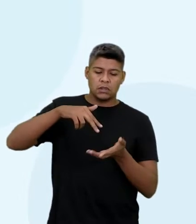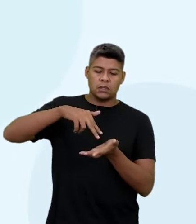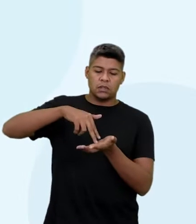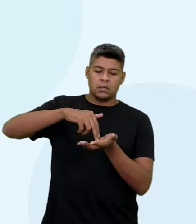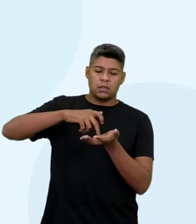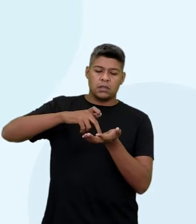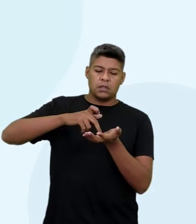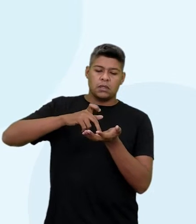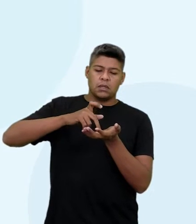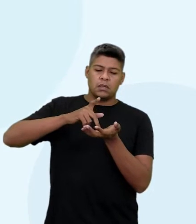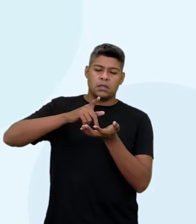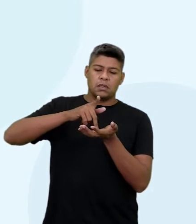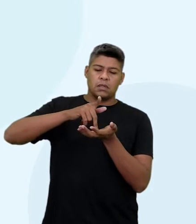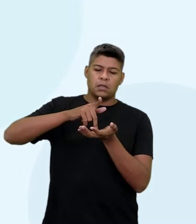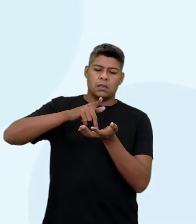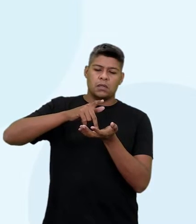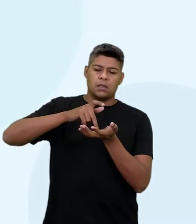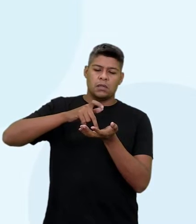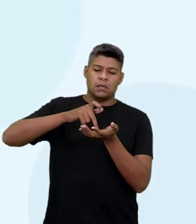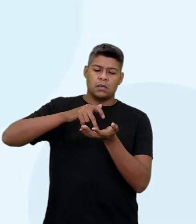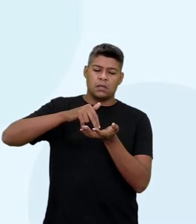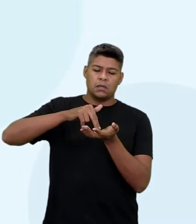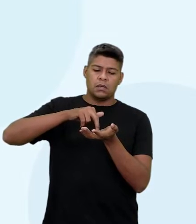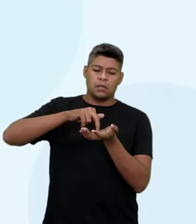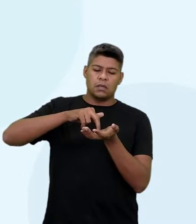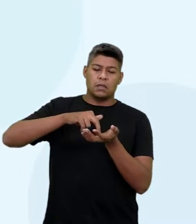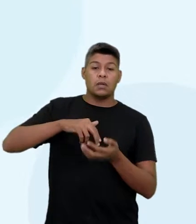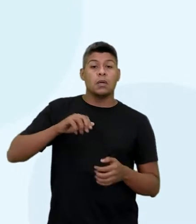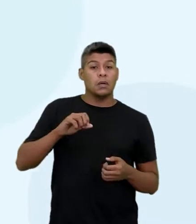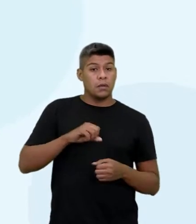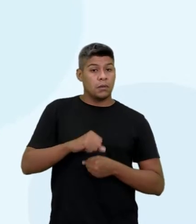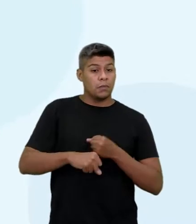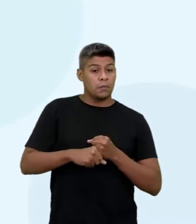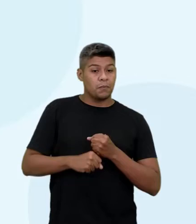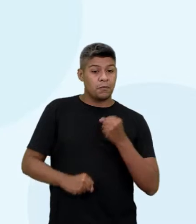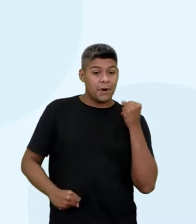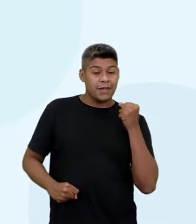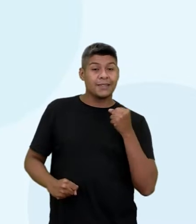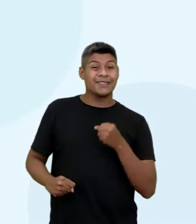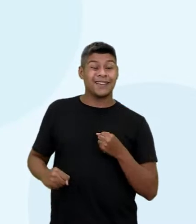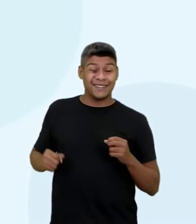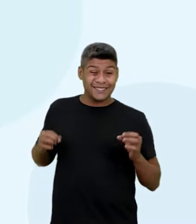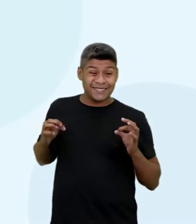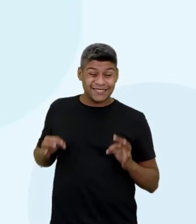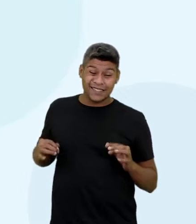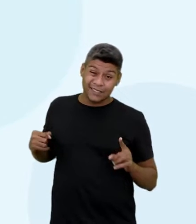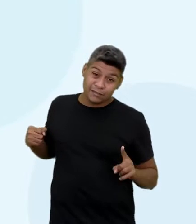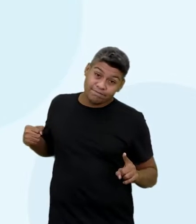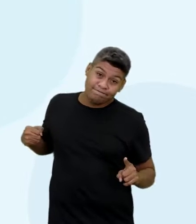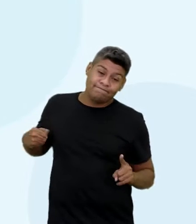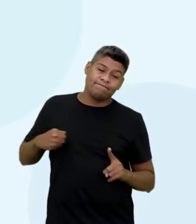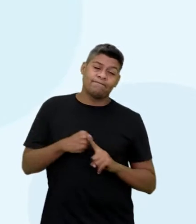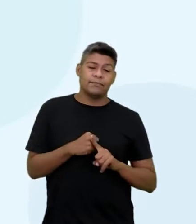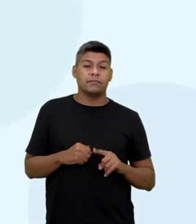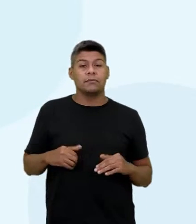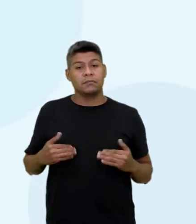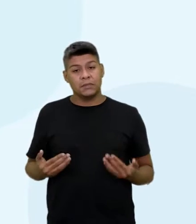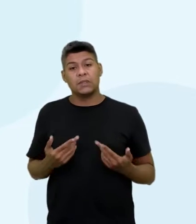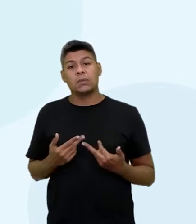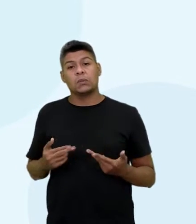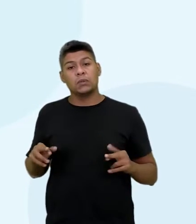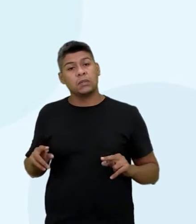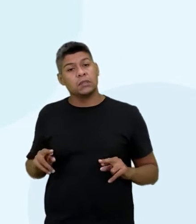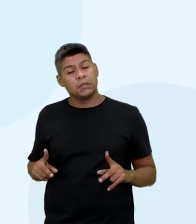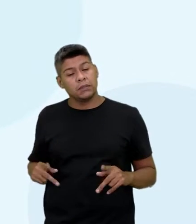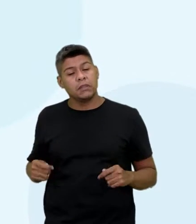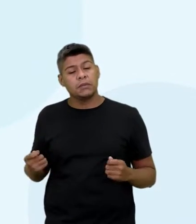oponente, mas no caso do Muay Thai ele está chutando para acertar, né? Então são coisas diferentes, a gente vai